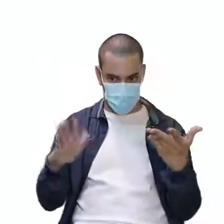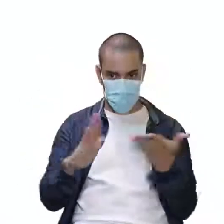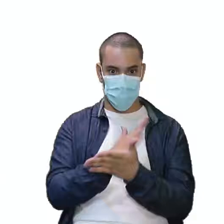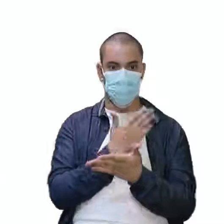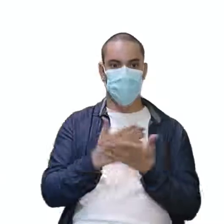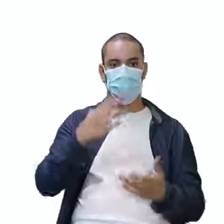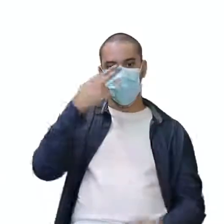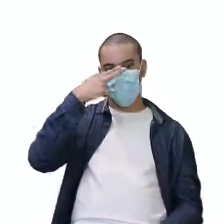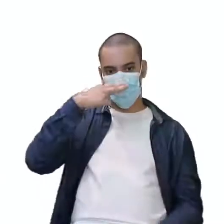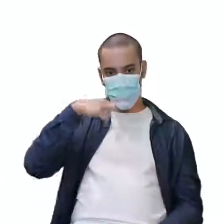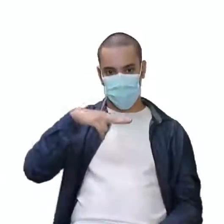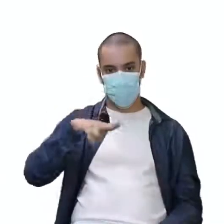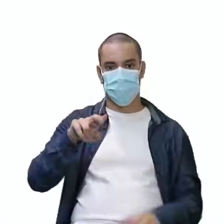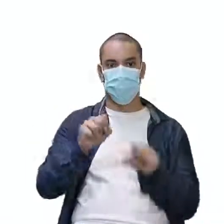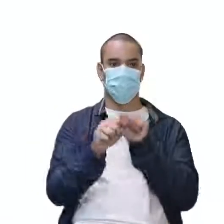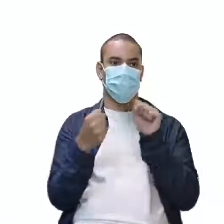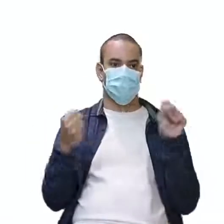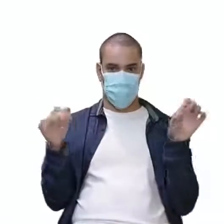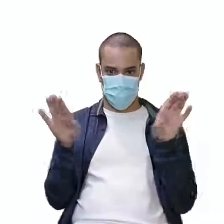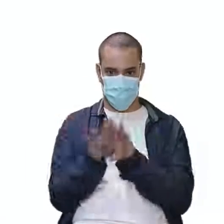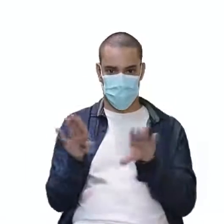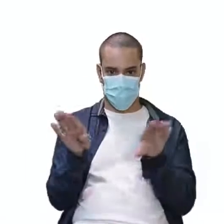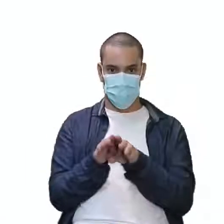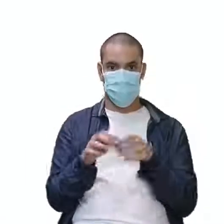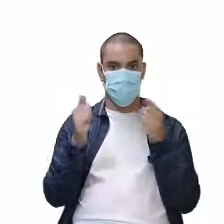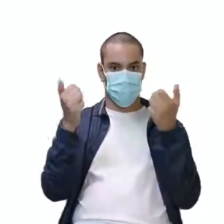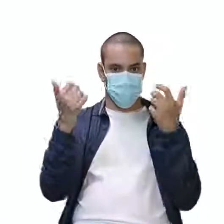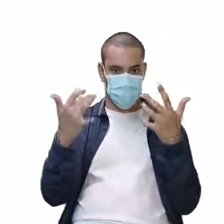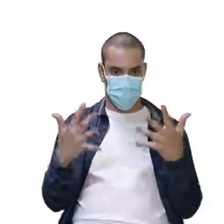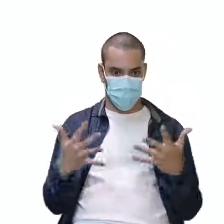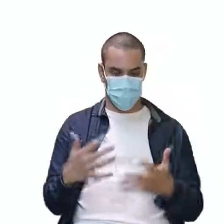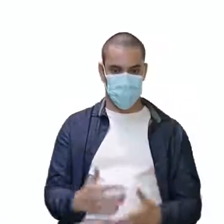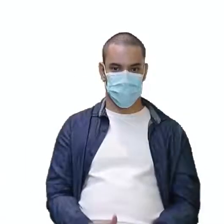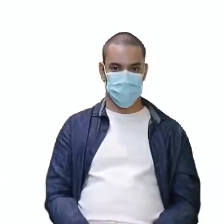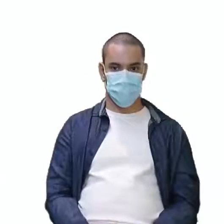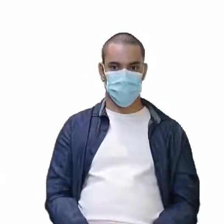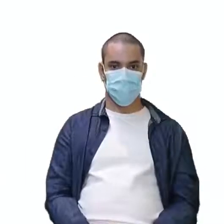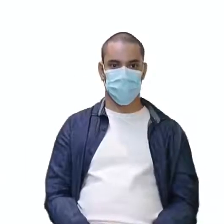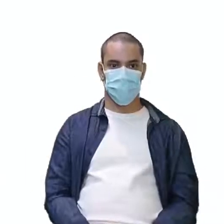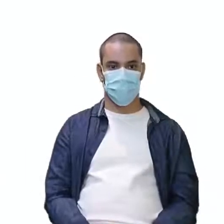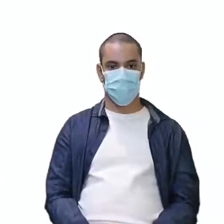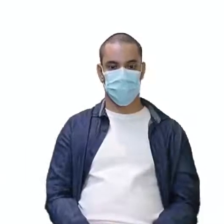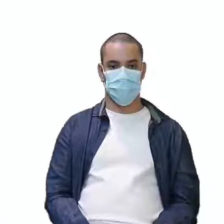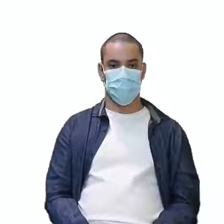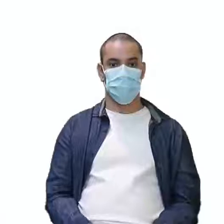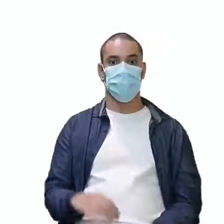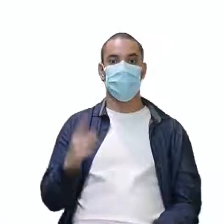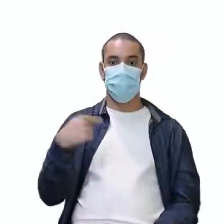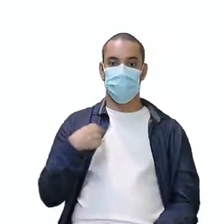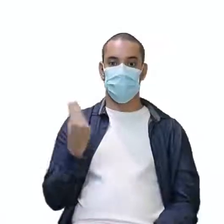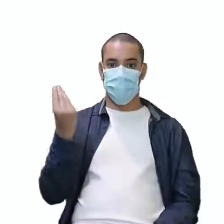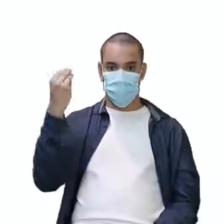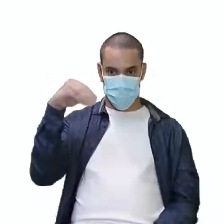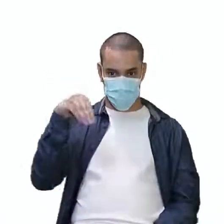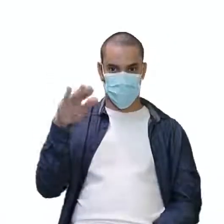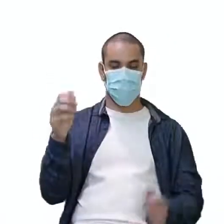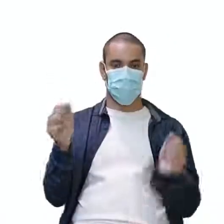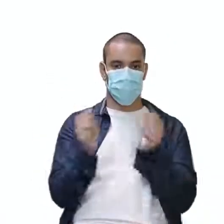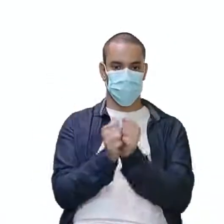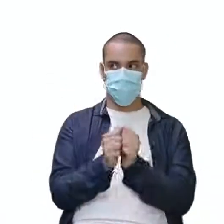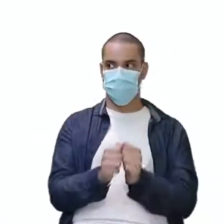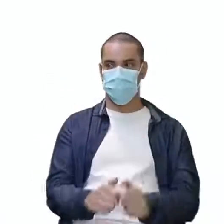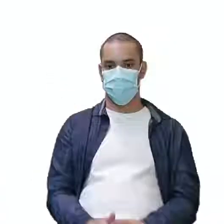mamíferos terrestres, os elefantes. Olha aqui para mim, ou pode me jogar, olha aqui para mim não, me joga no cantinho, por